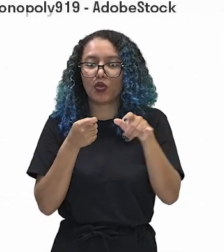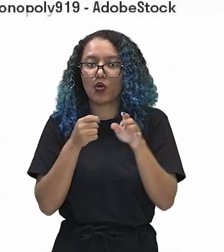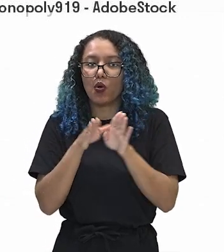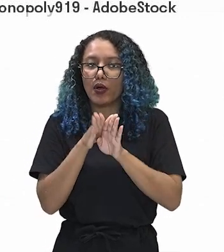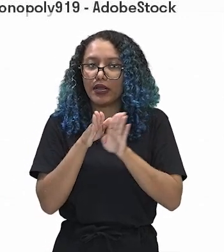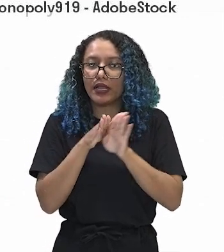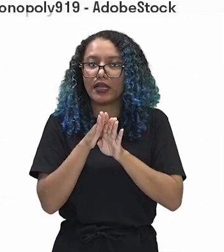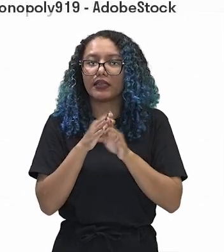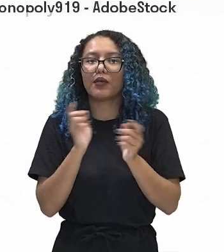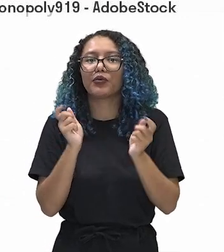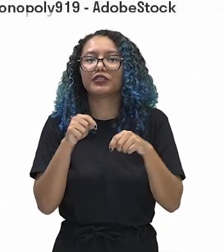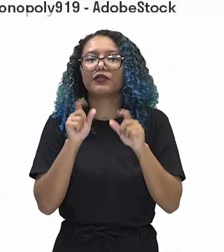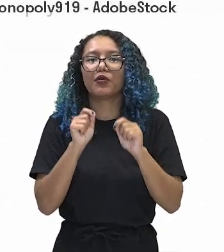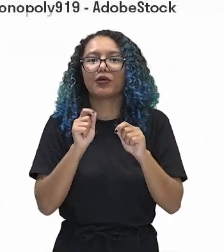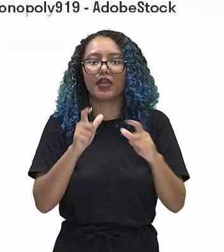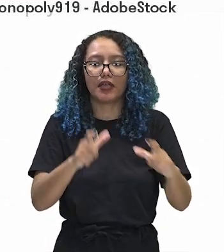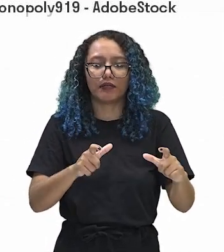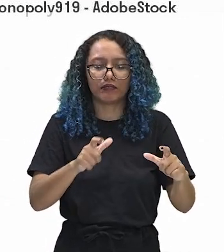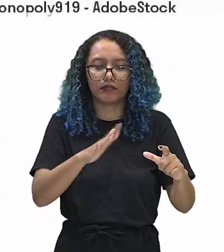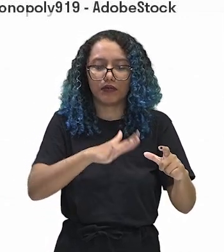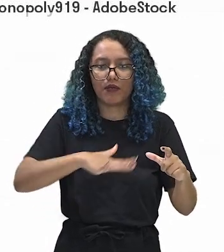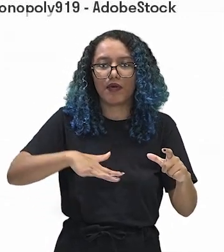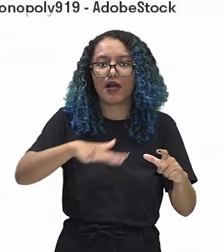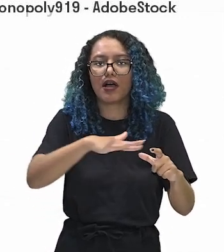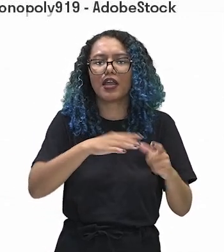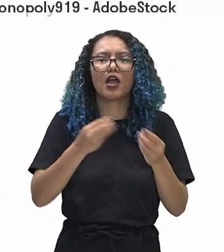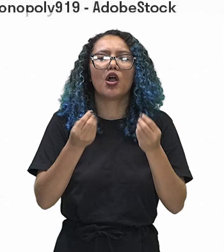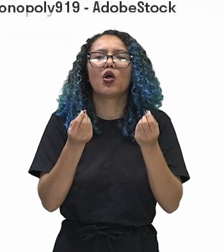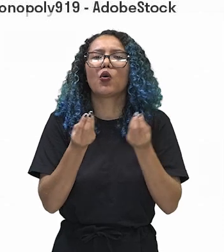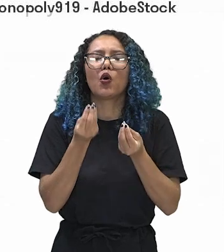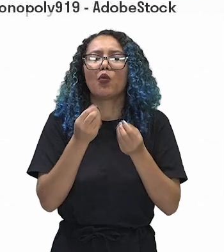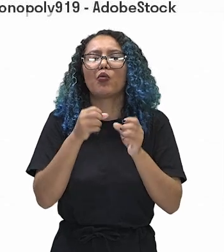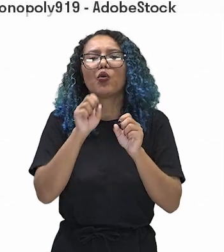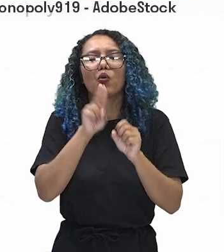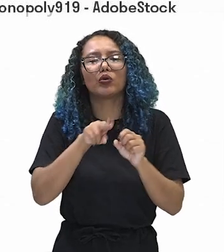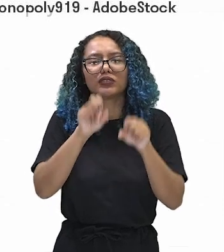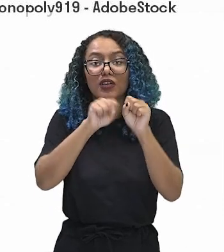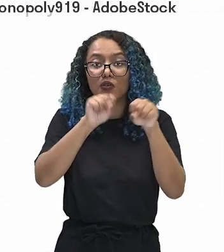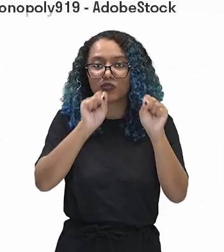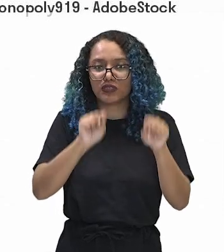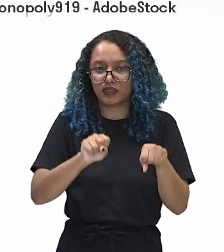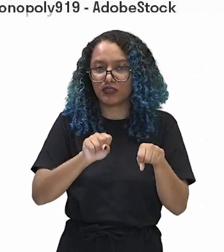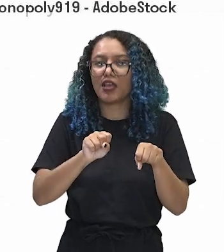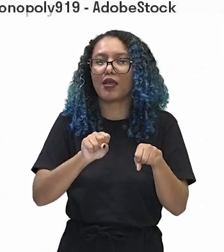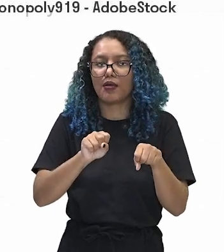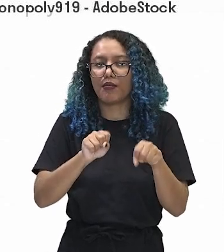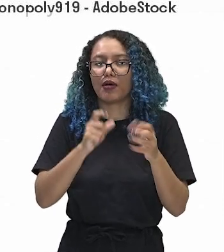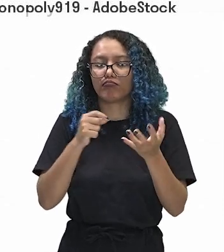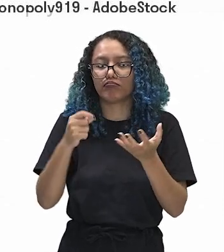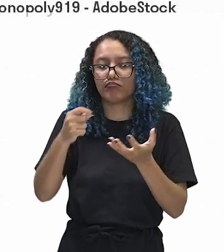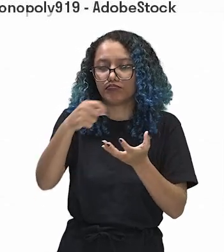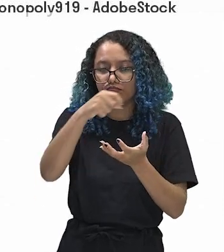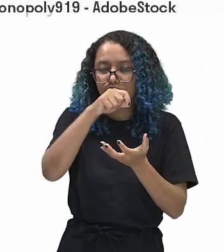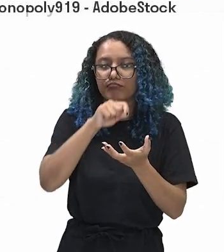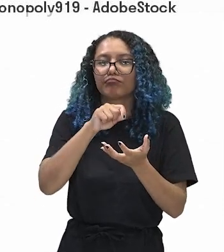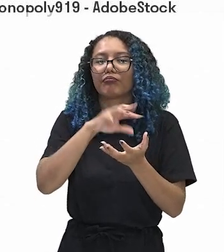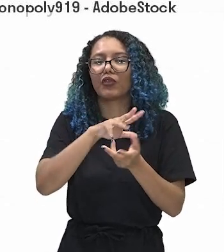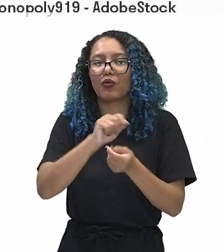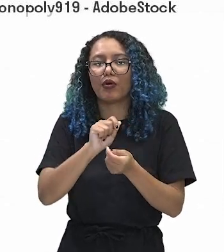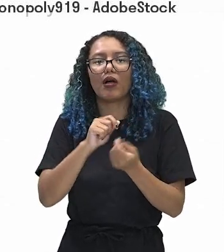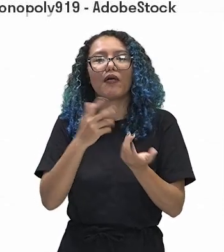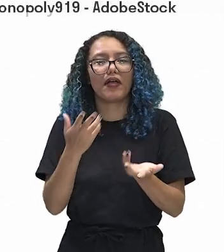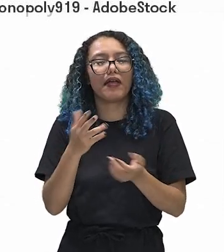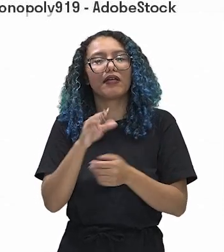através de um sistema de posicionamento global, tá, pessoal? através do tal do